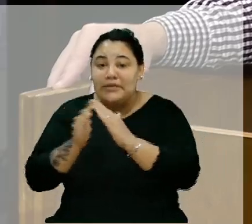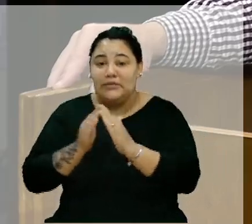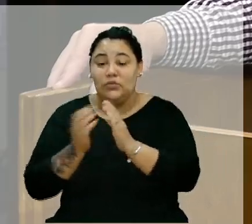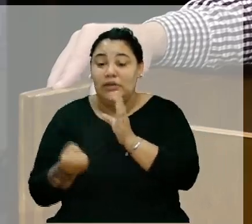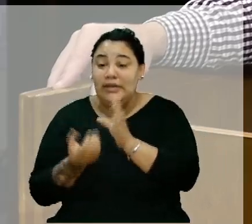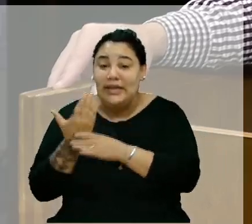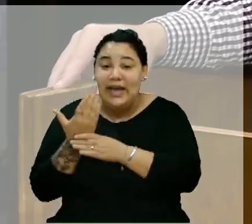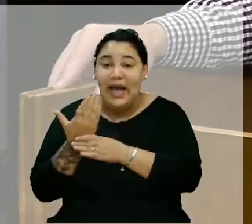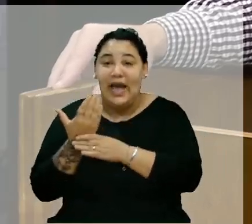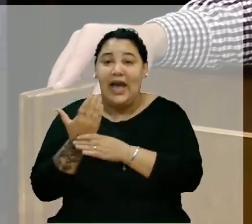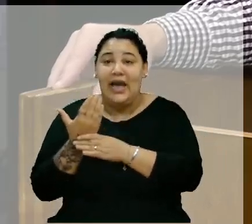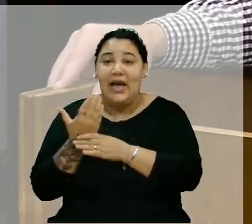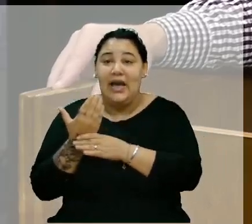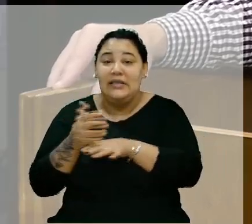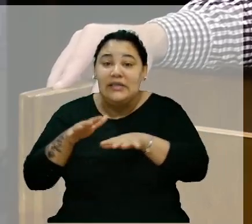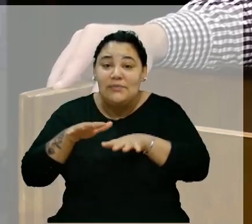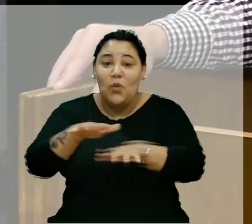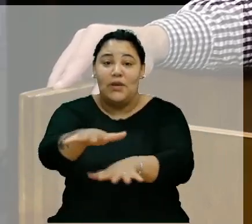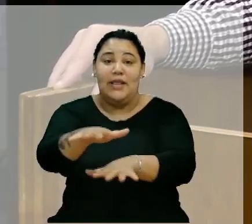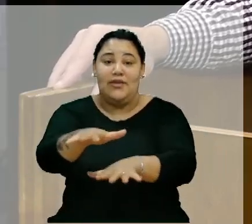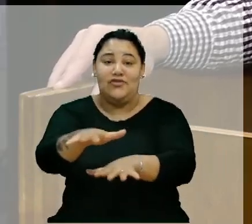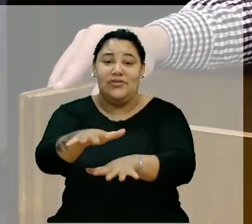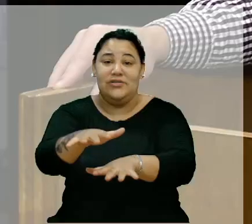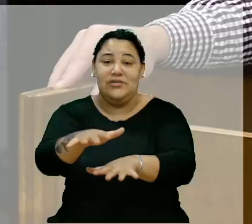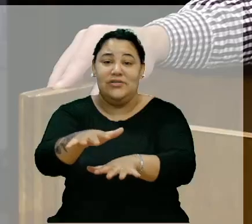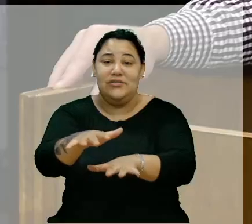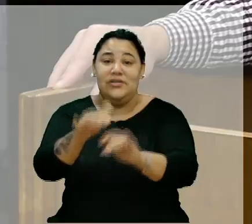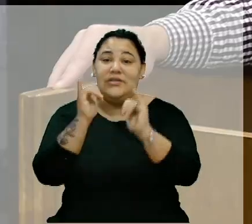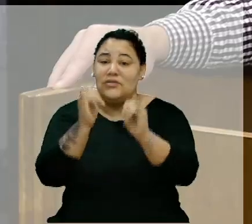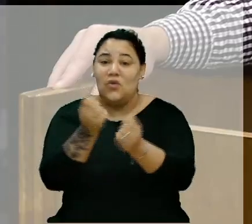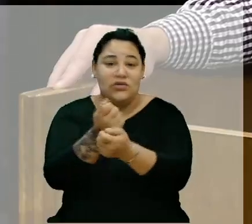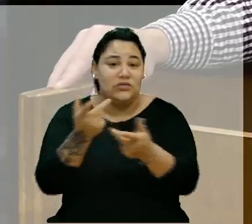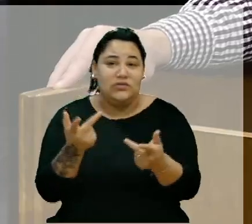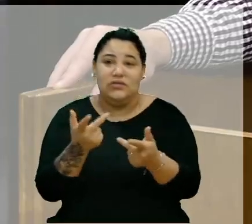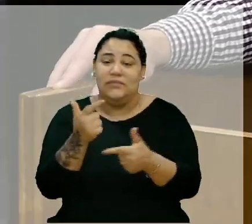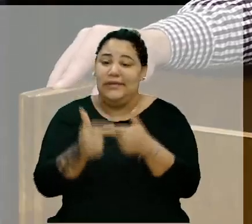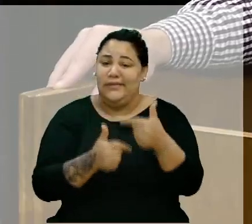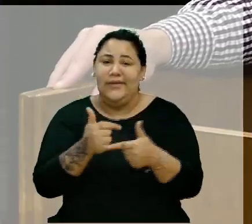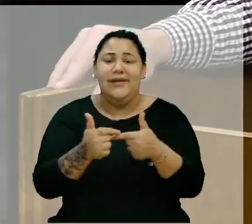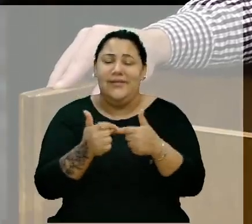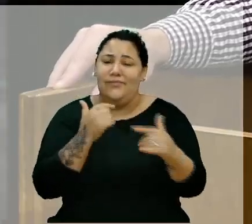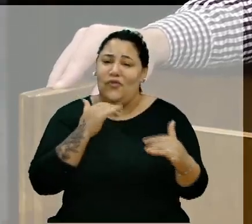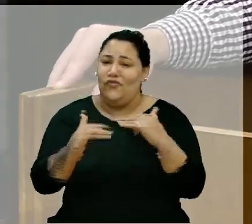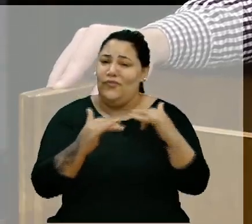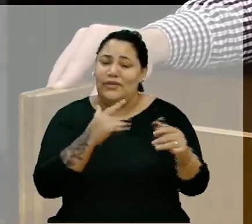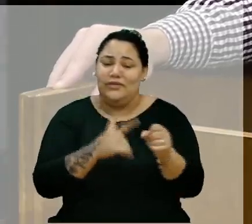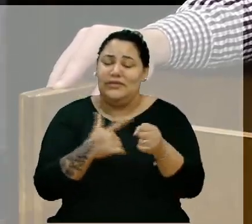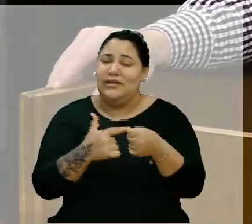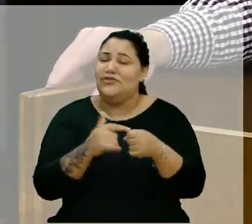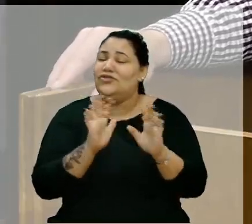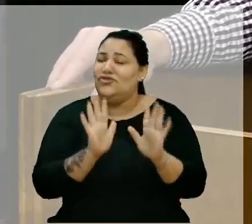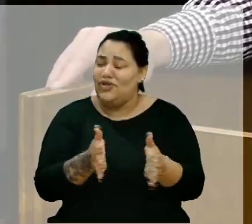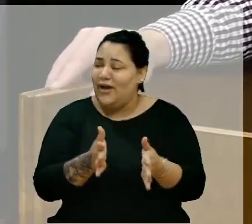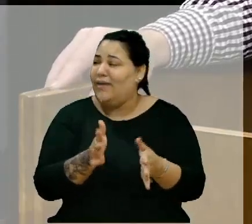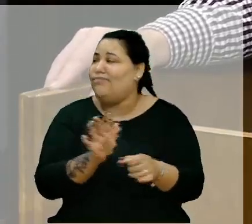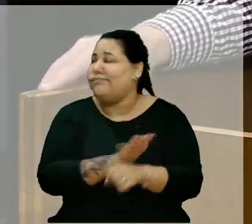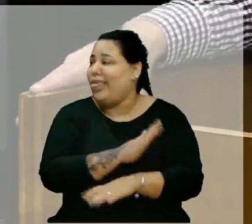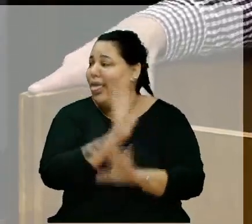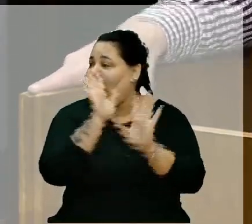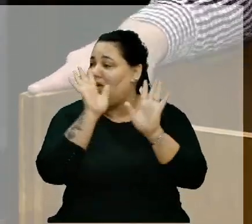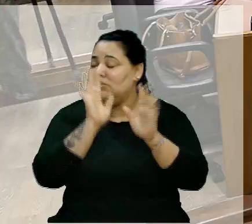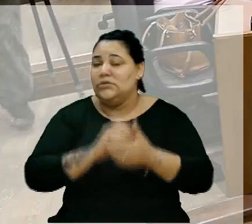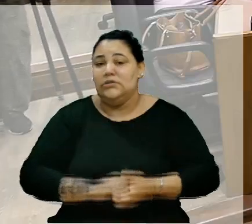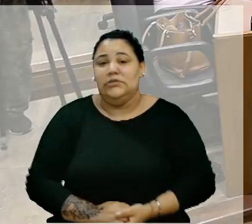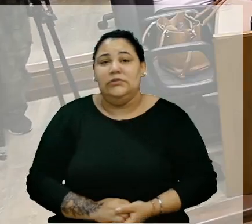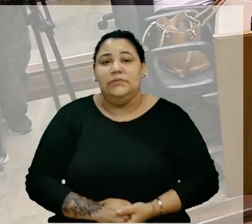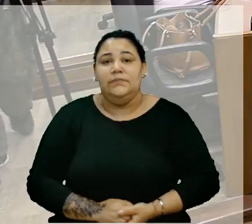transporte e mobilidade, para a gente trabalhar a mobilidade da nossa cidade, que passou da hora. Uma parte, vereador. Vereador Lucas, sua